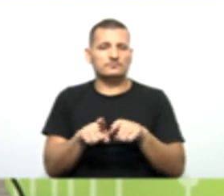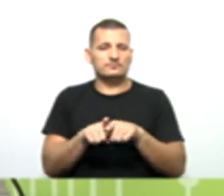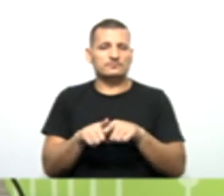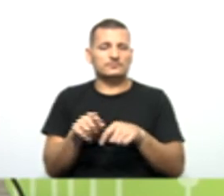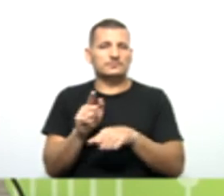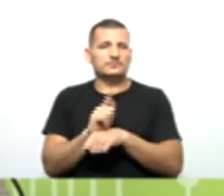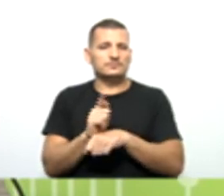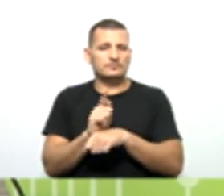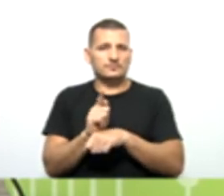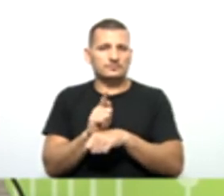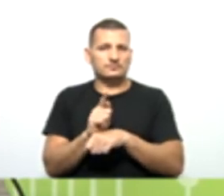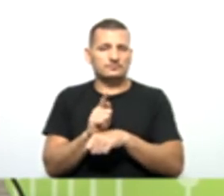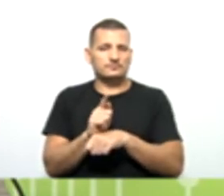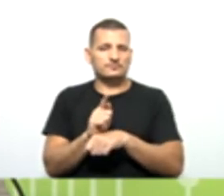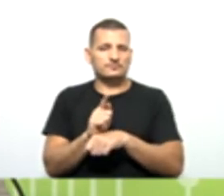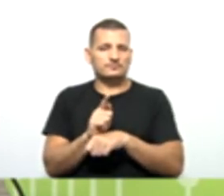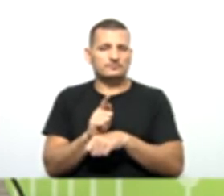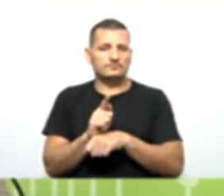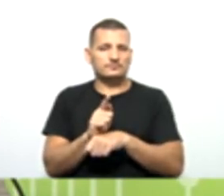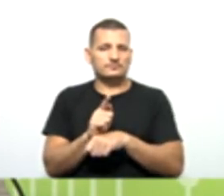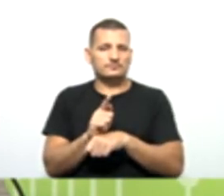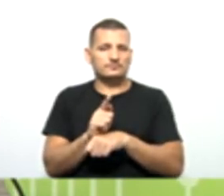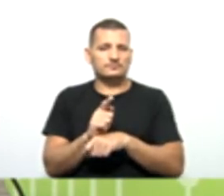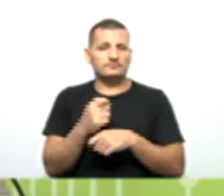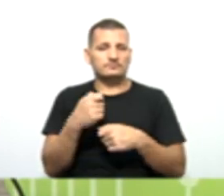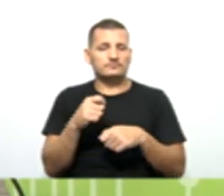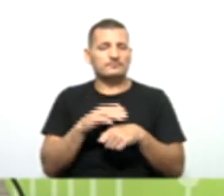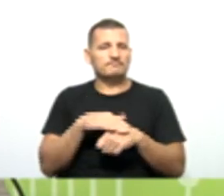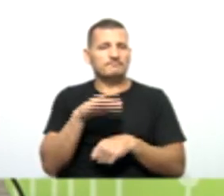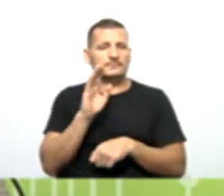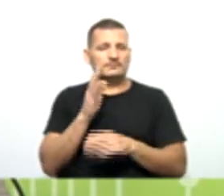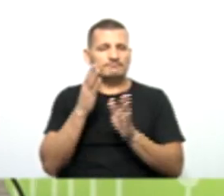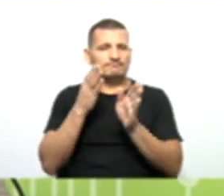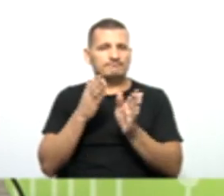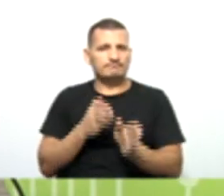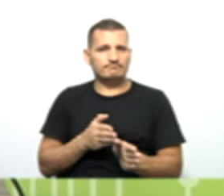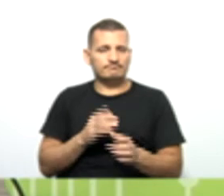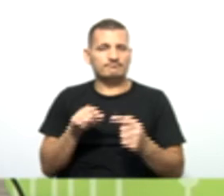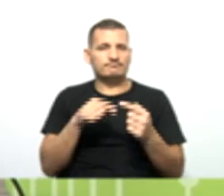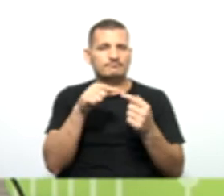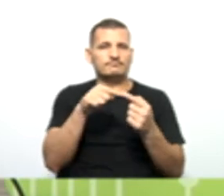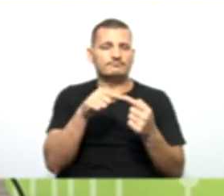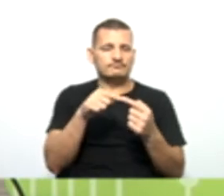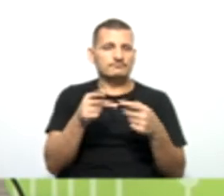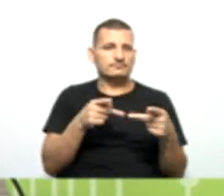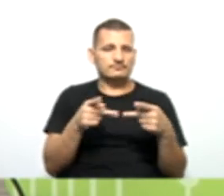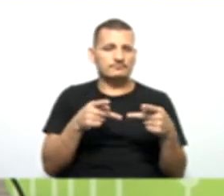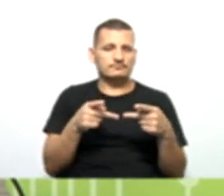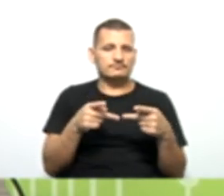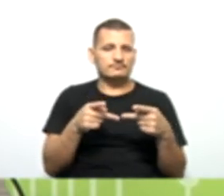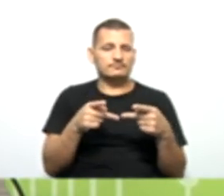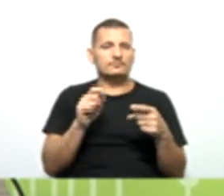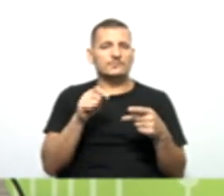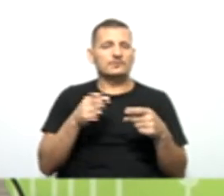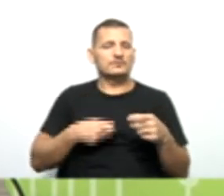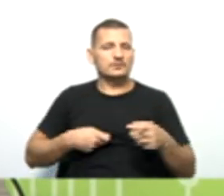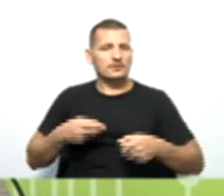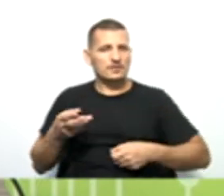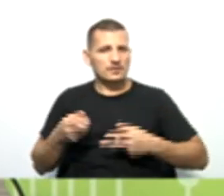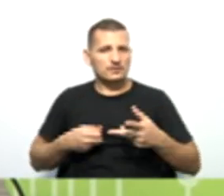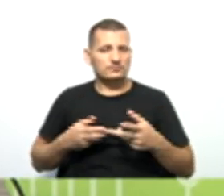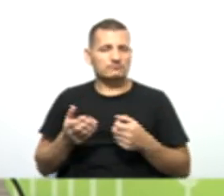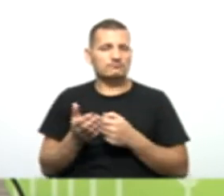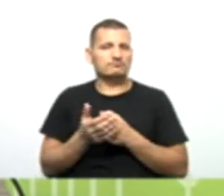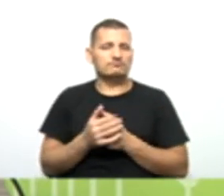gerenciamento. Esse aí tem que ser muito mais alinhado às expectativas do projeto em relação aos custos,